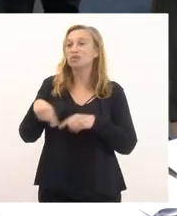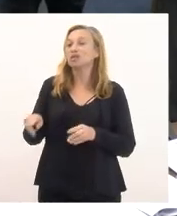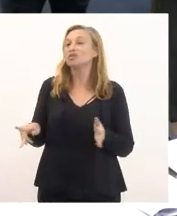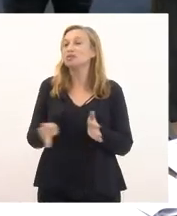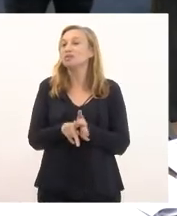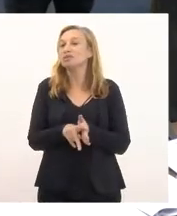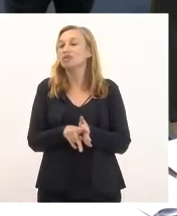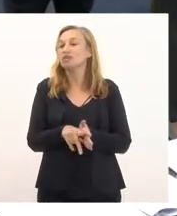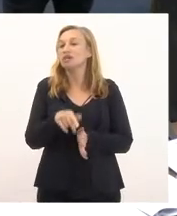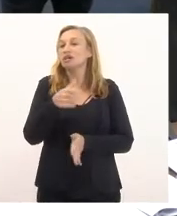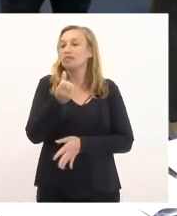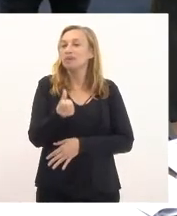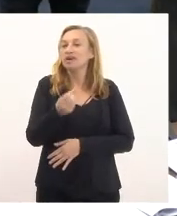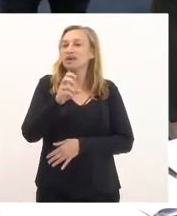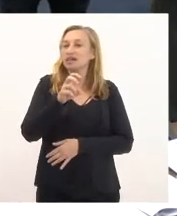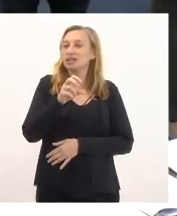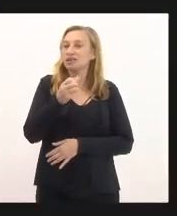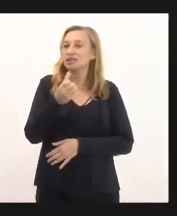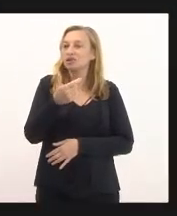projeto